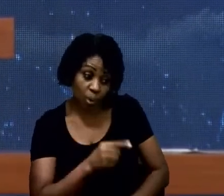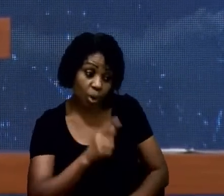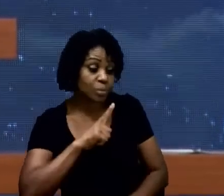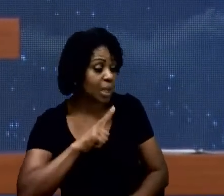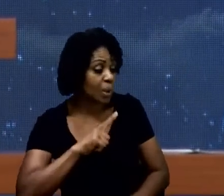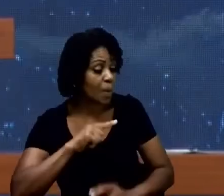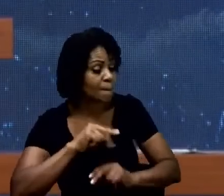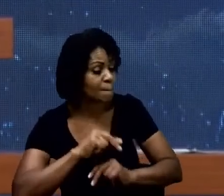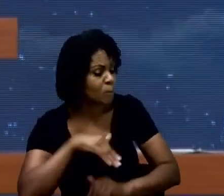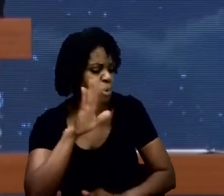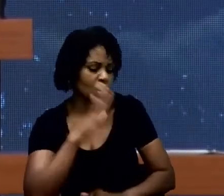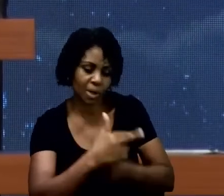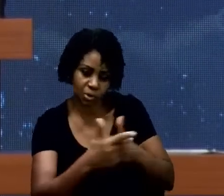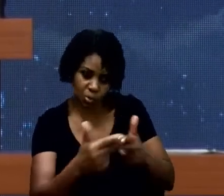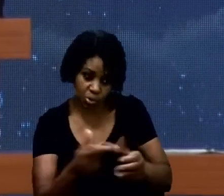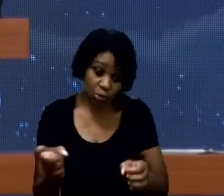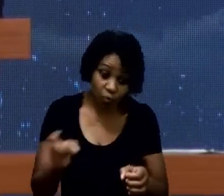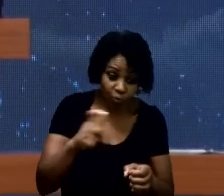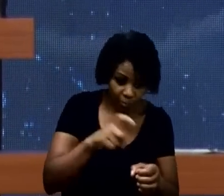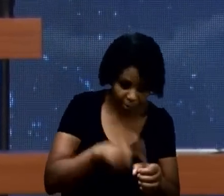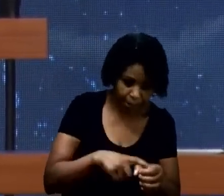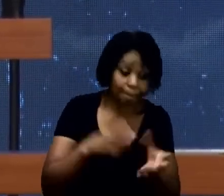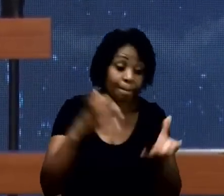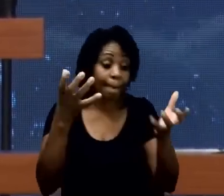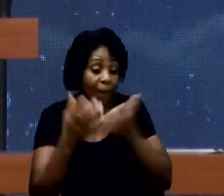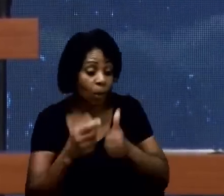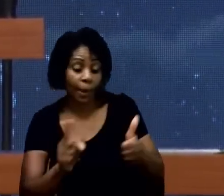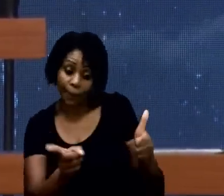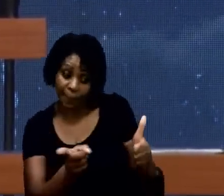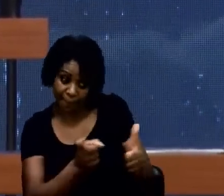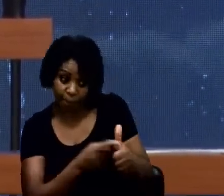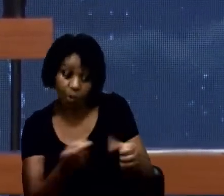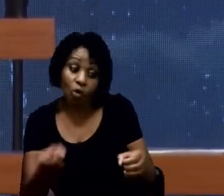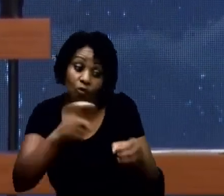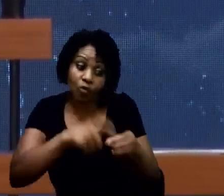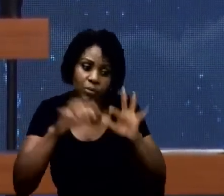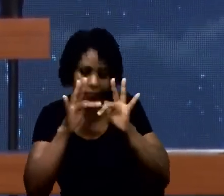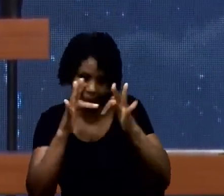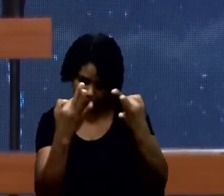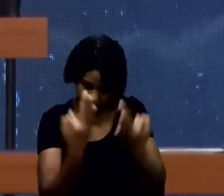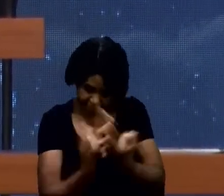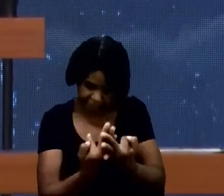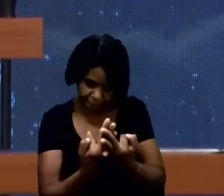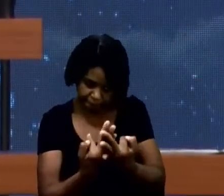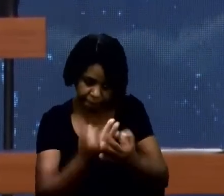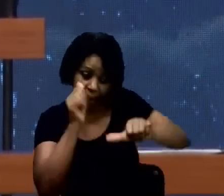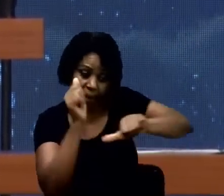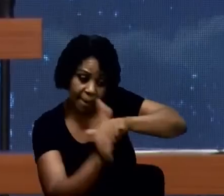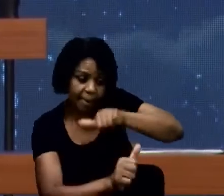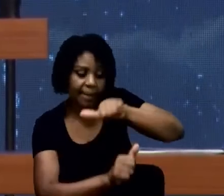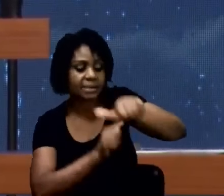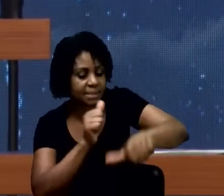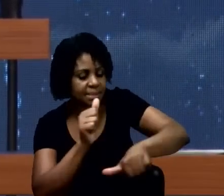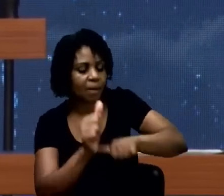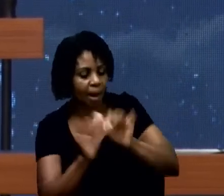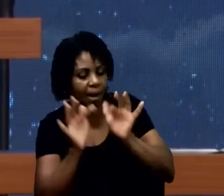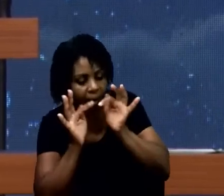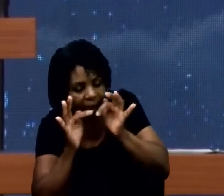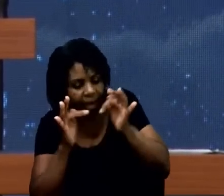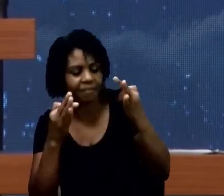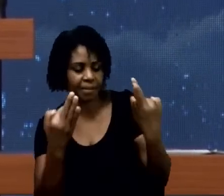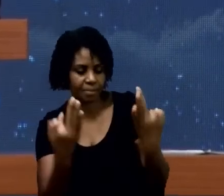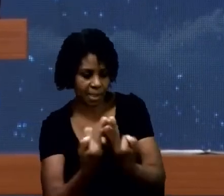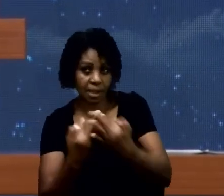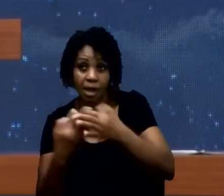noção. Eu vou voltar. Pera aí. Olha. Eu quero para você. Primeira coisa. Volta para a tua casa. Eu quero restauração familiar.